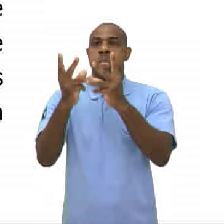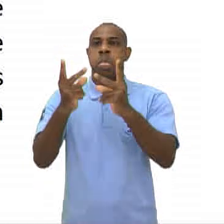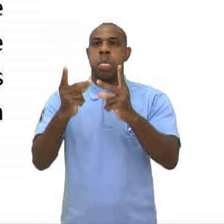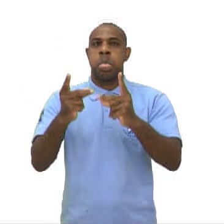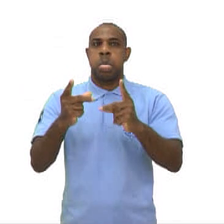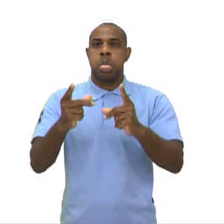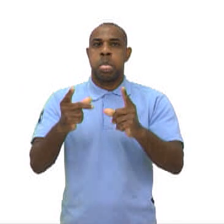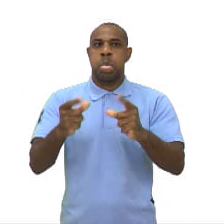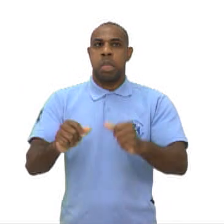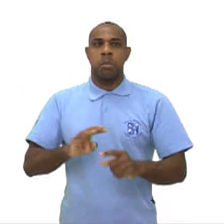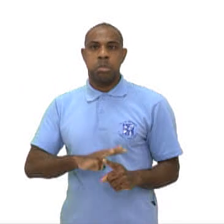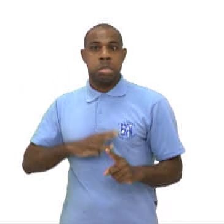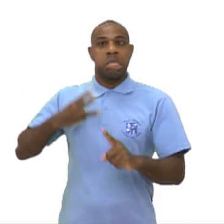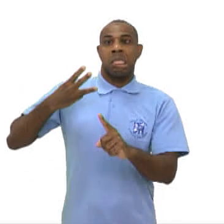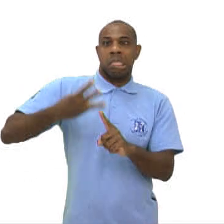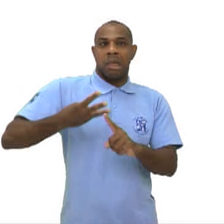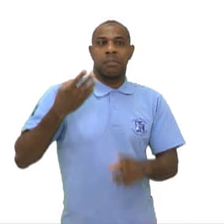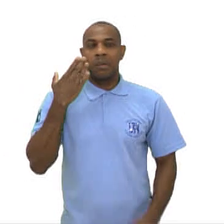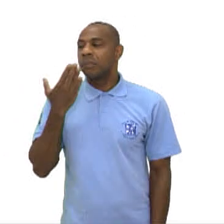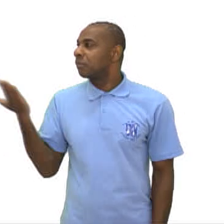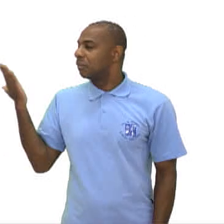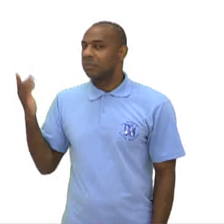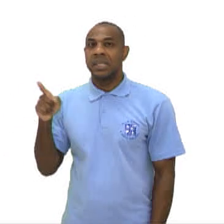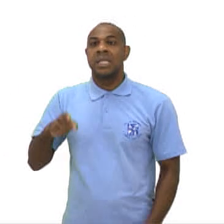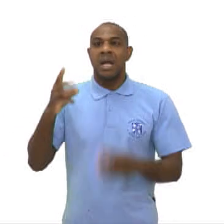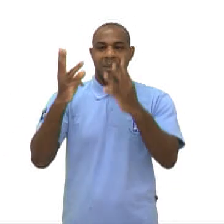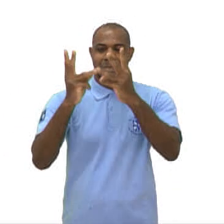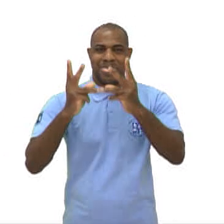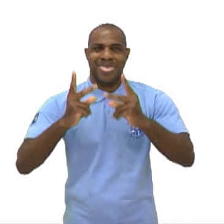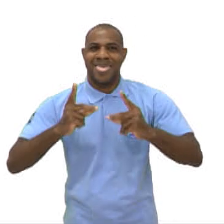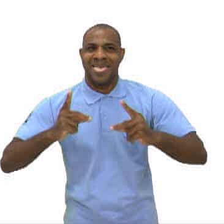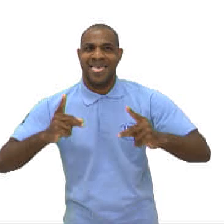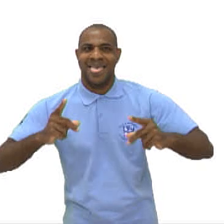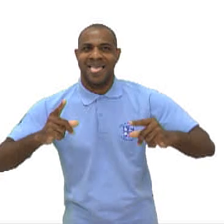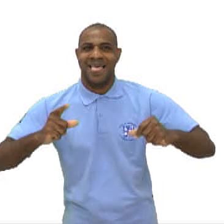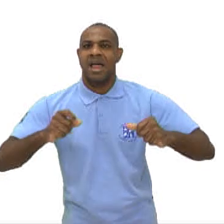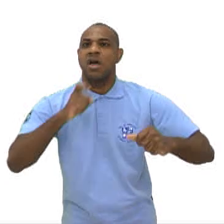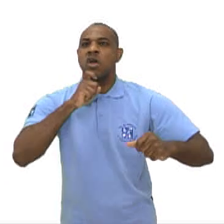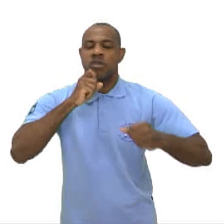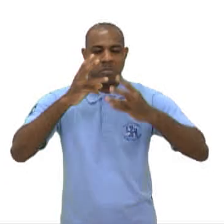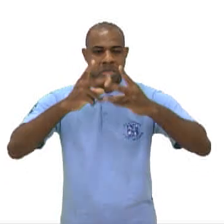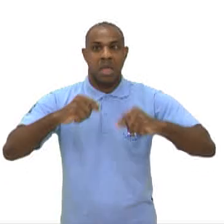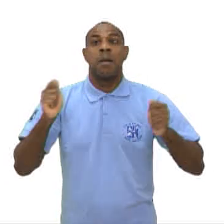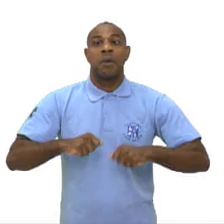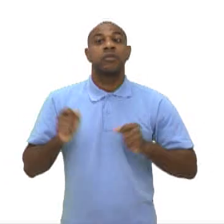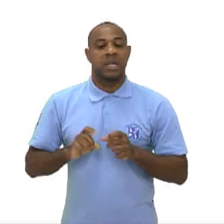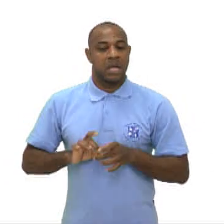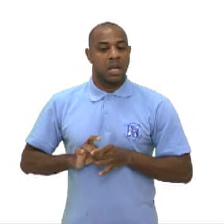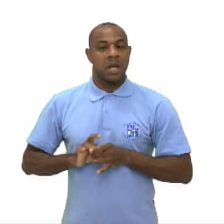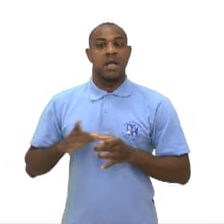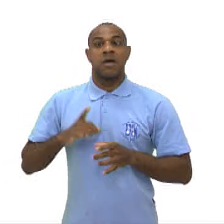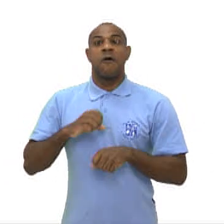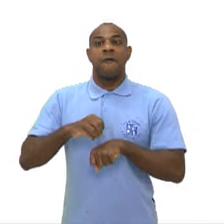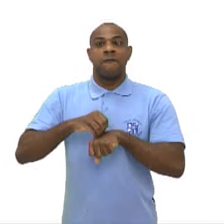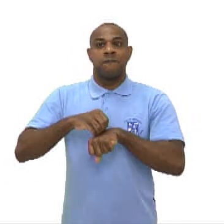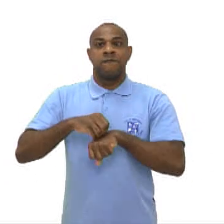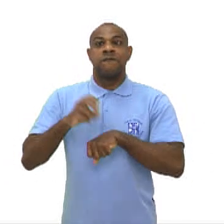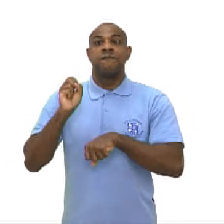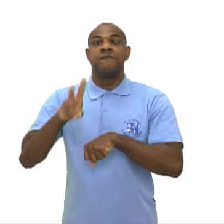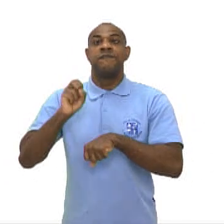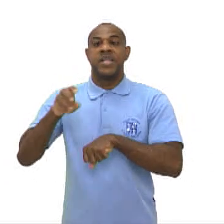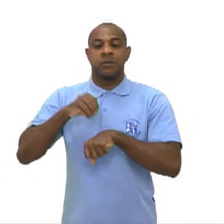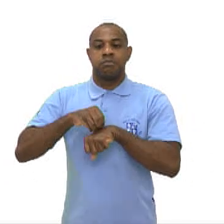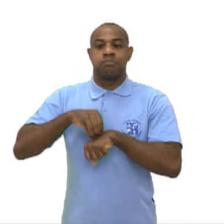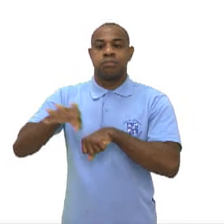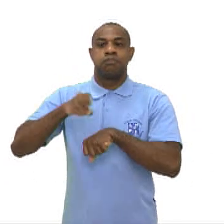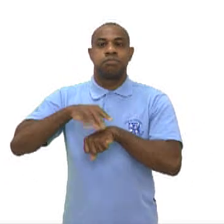maior neste ano. Esse derretimento pode expor os cadáveres e liberar os vírus na atmosfera, criando uma nova epidemia.